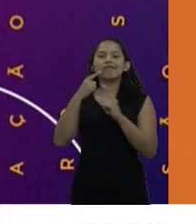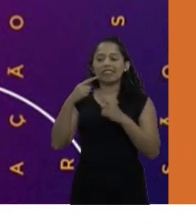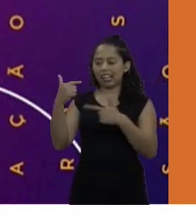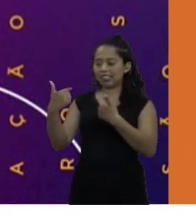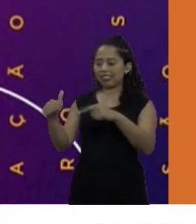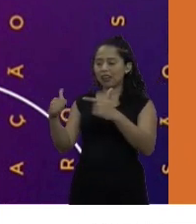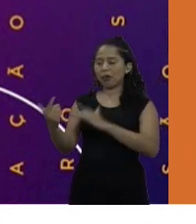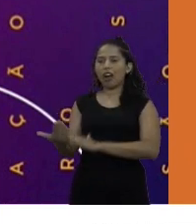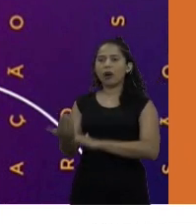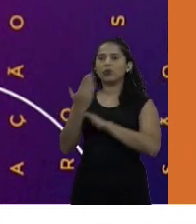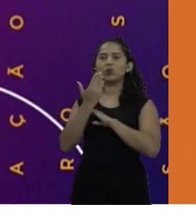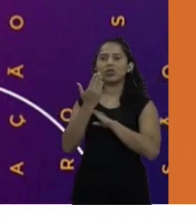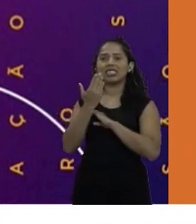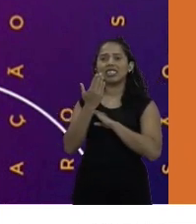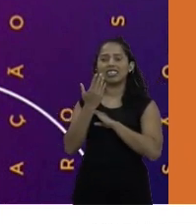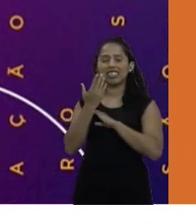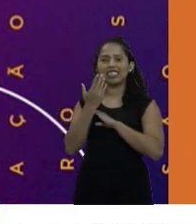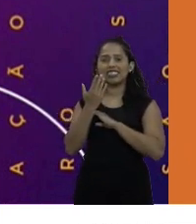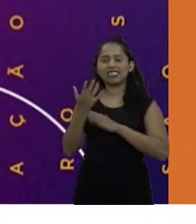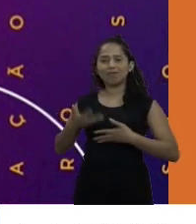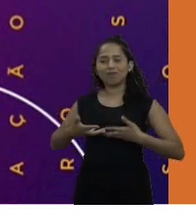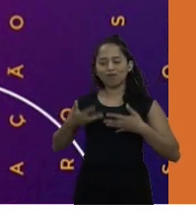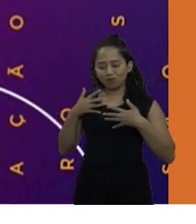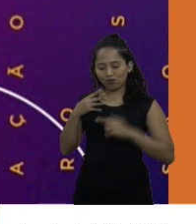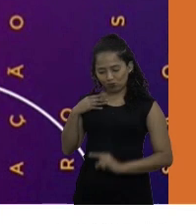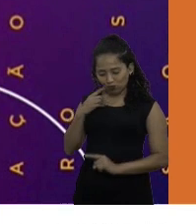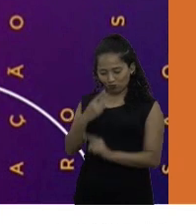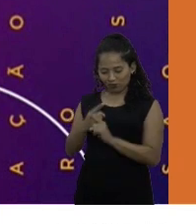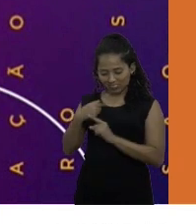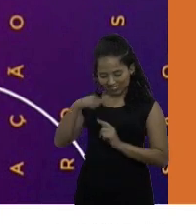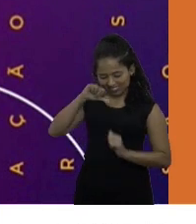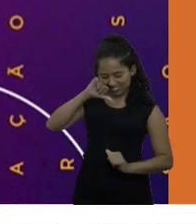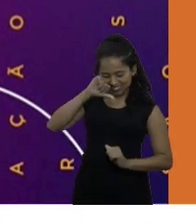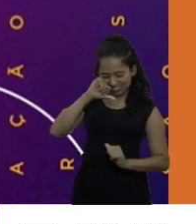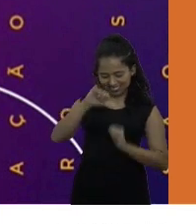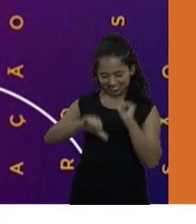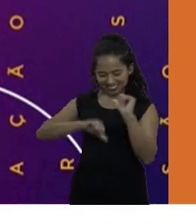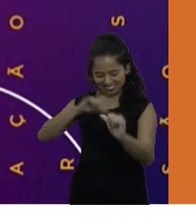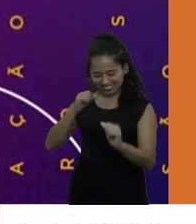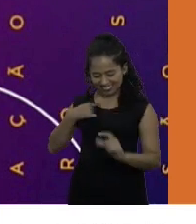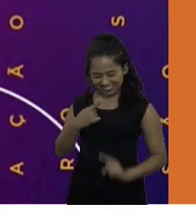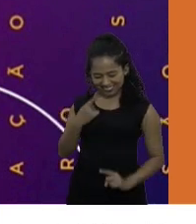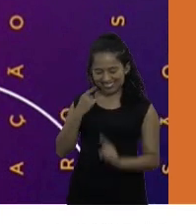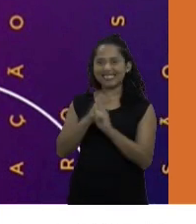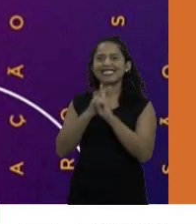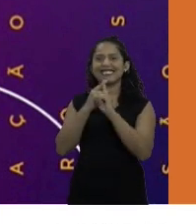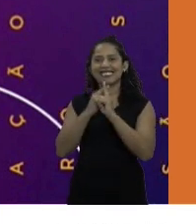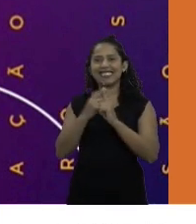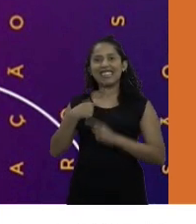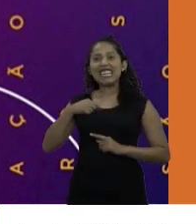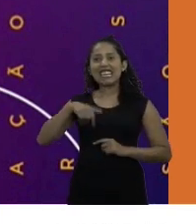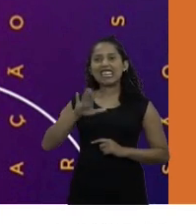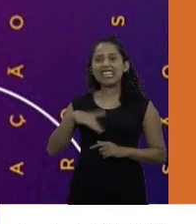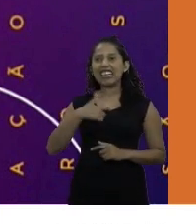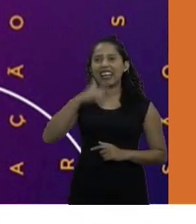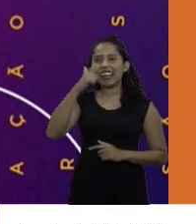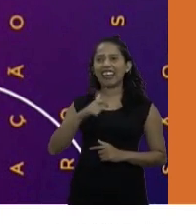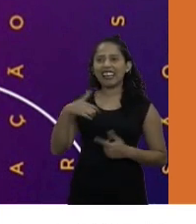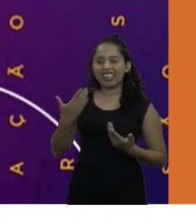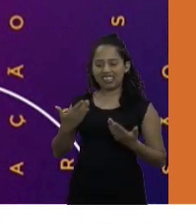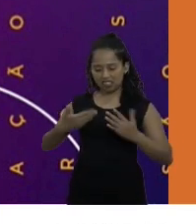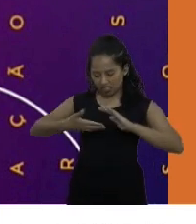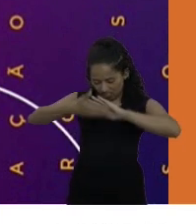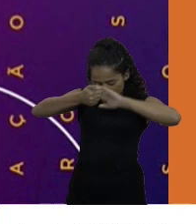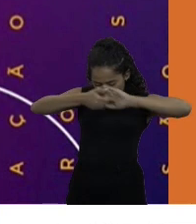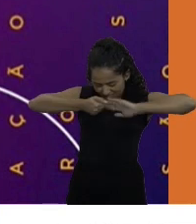fez eu me descobrir. O trabalho fez eu me transformar. Eu fui me encontrando quem eu era, tirando as cascas,